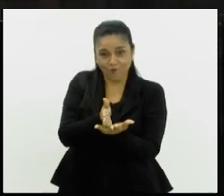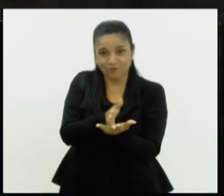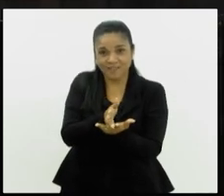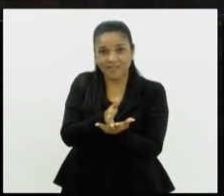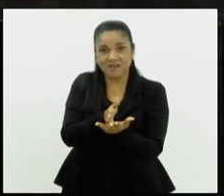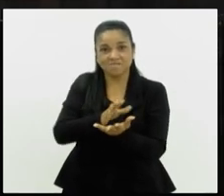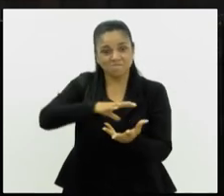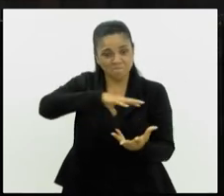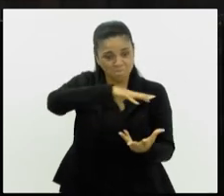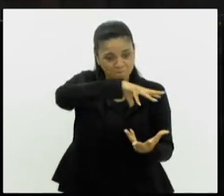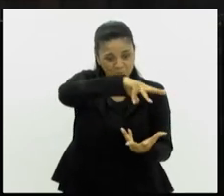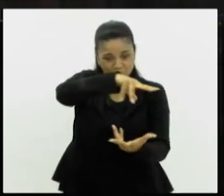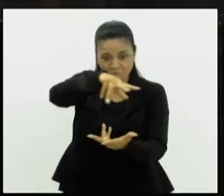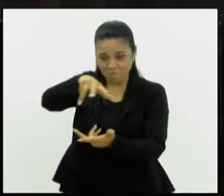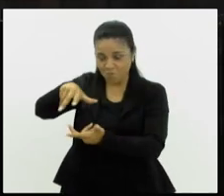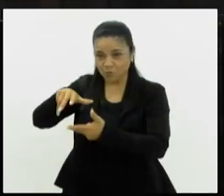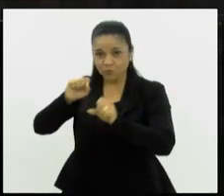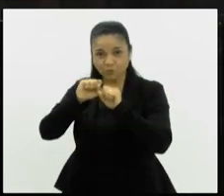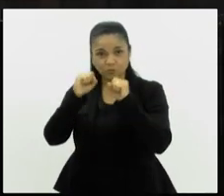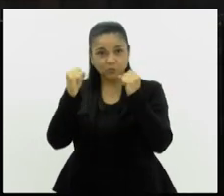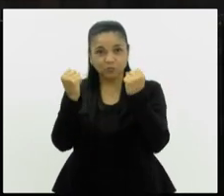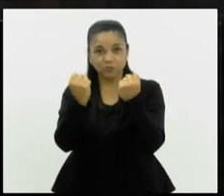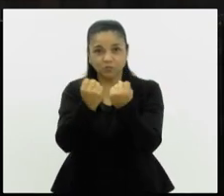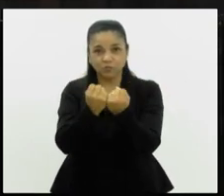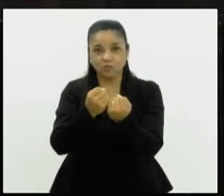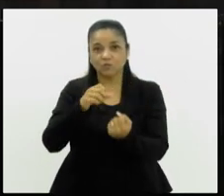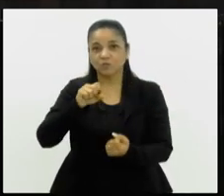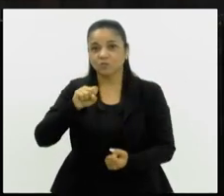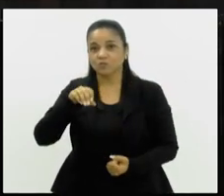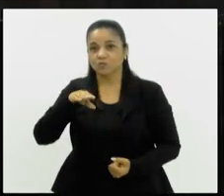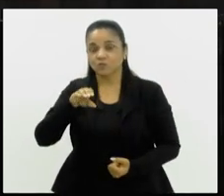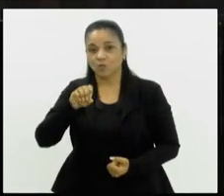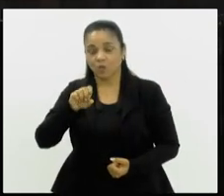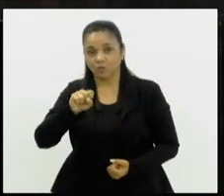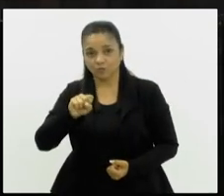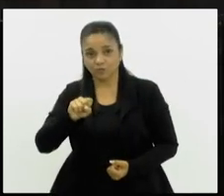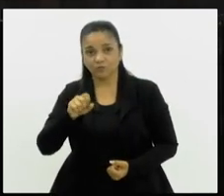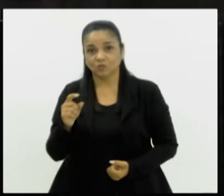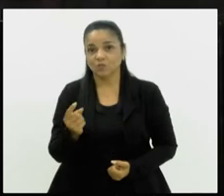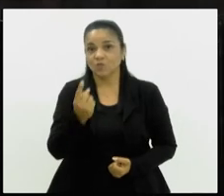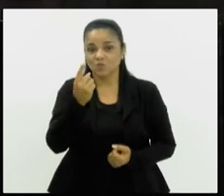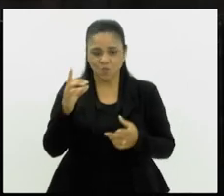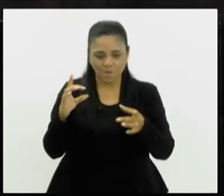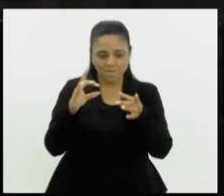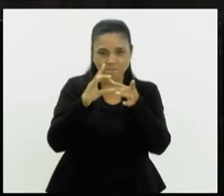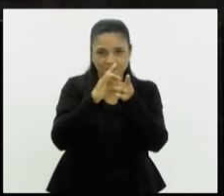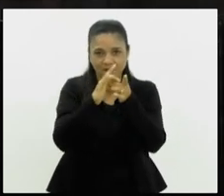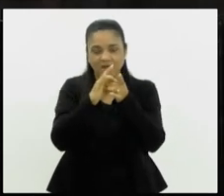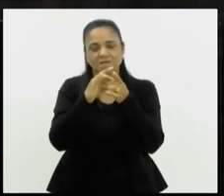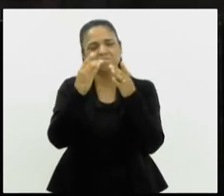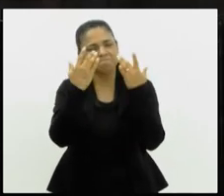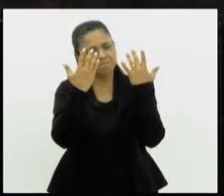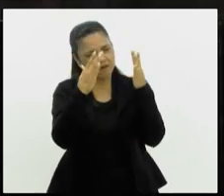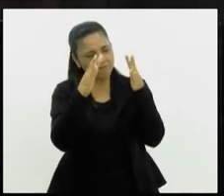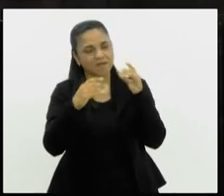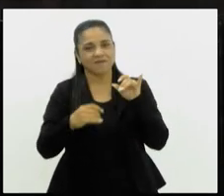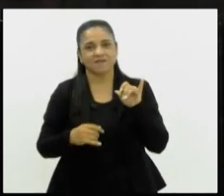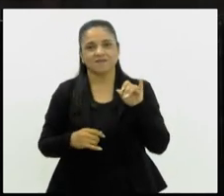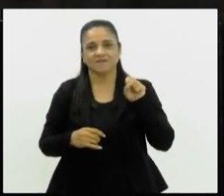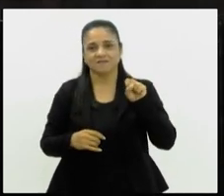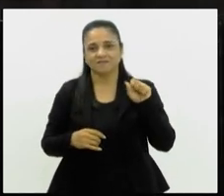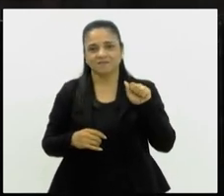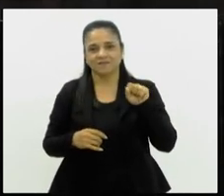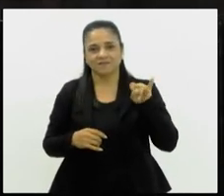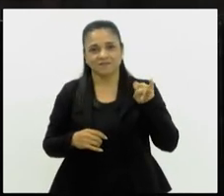da Conferência Internacional Somos Um, uma missão internacional. Então, parabéns, Isaías, muito obrigado por